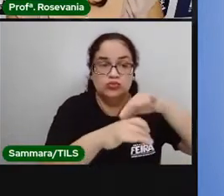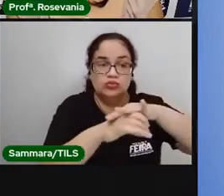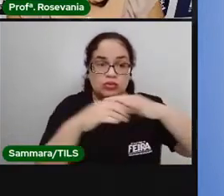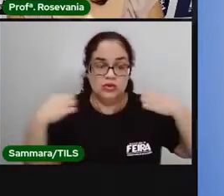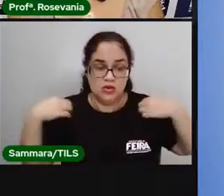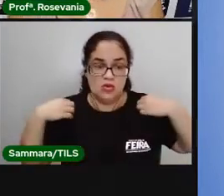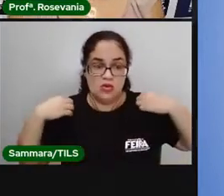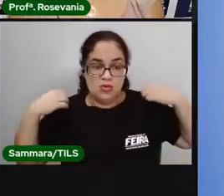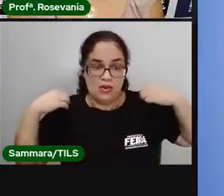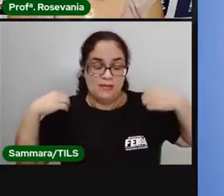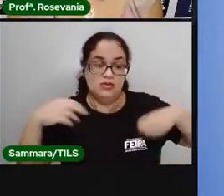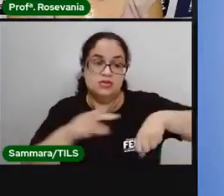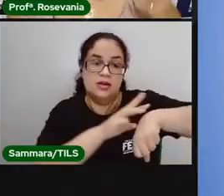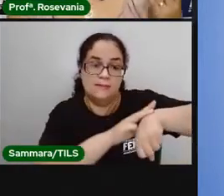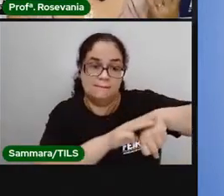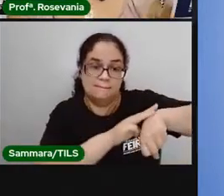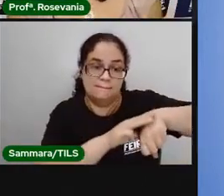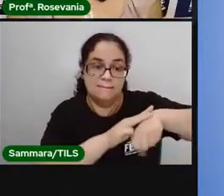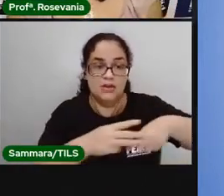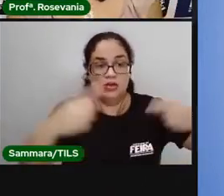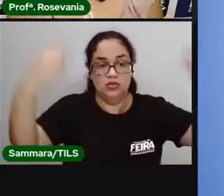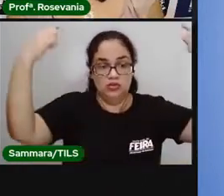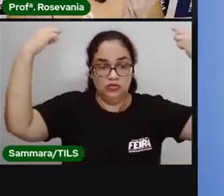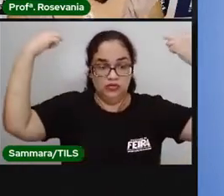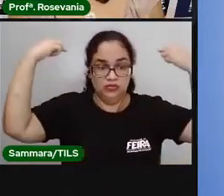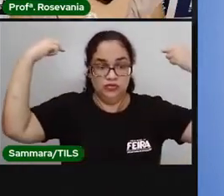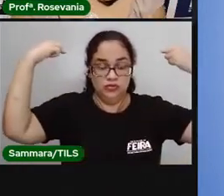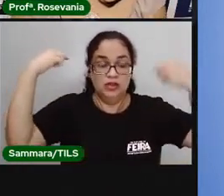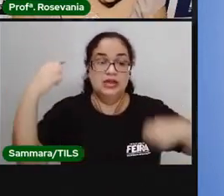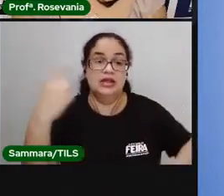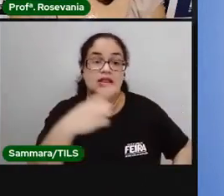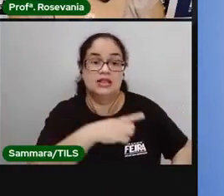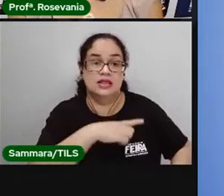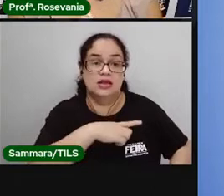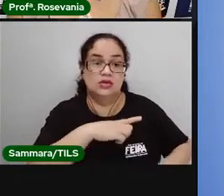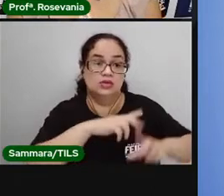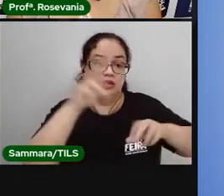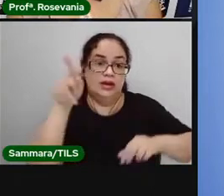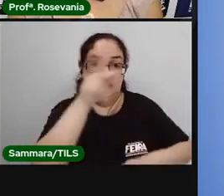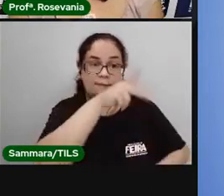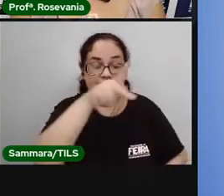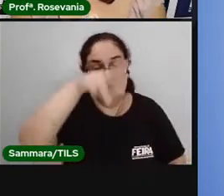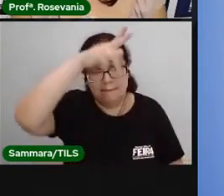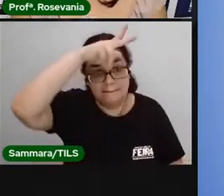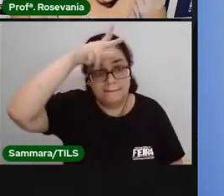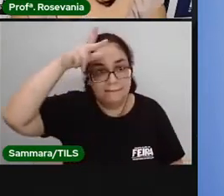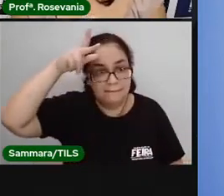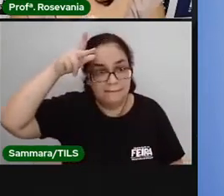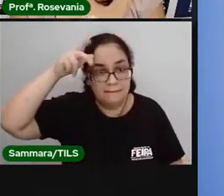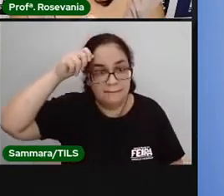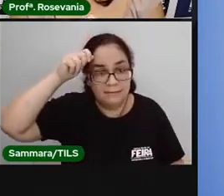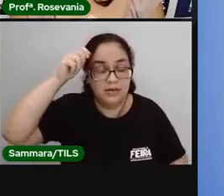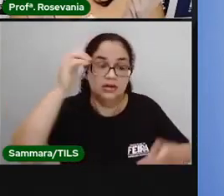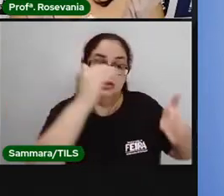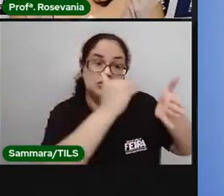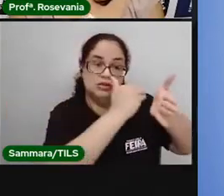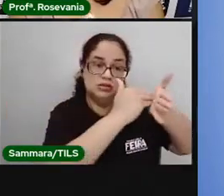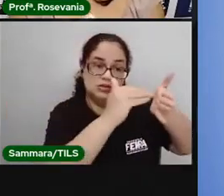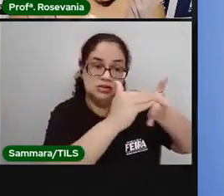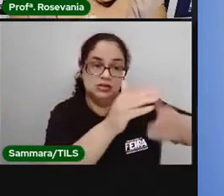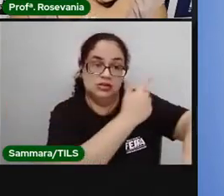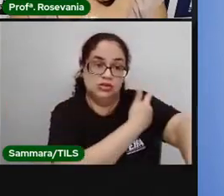blusa marrom e ao fundo tem, né, o logo da Prefeitura de Feira de Santana e da Secretaria de